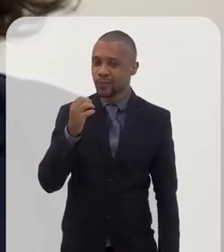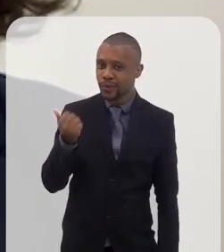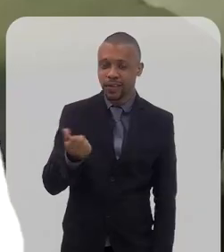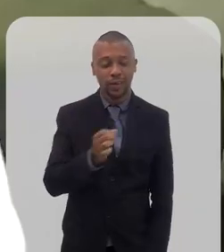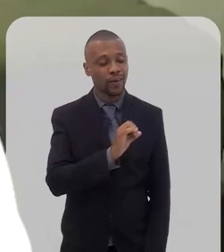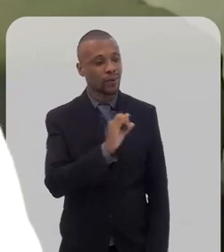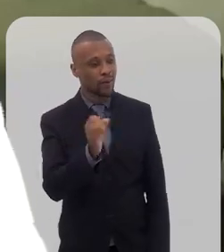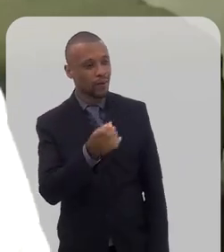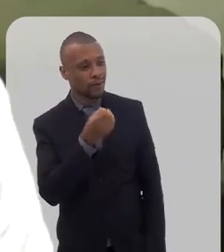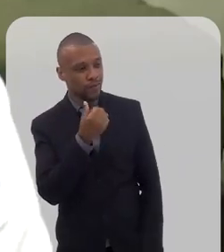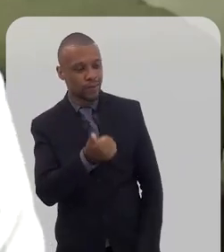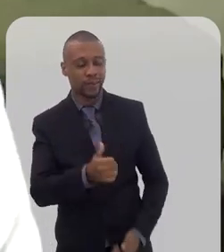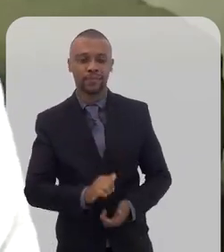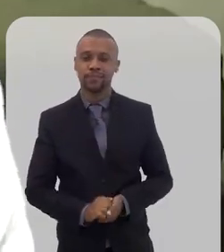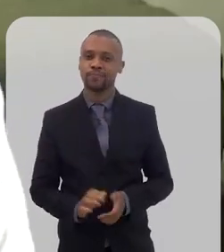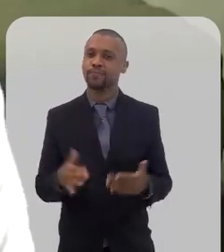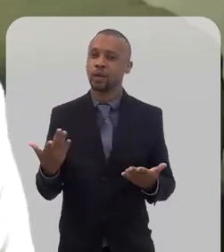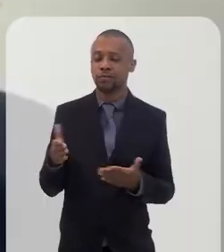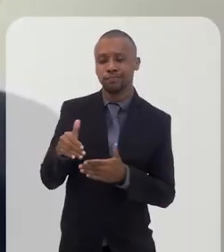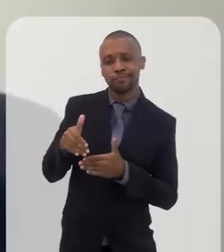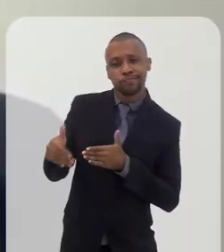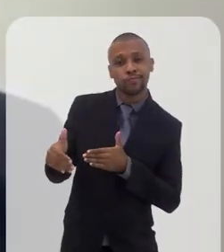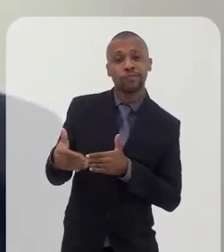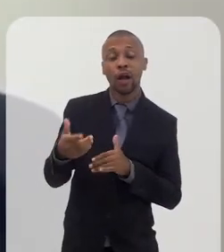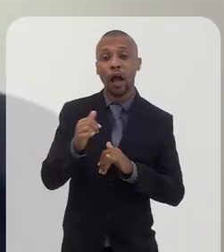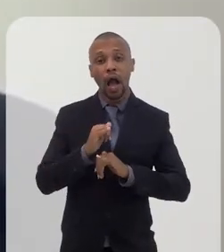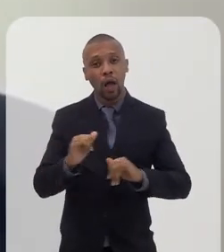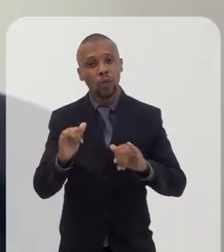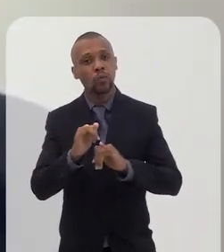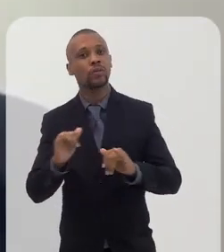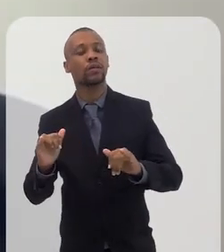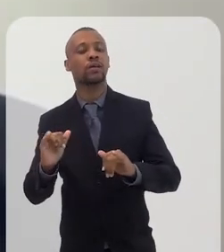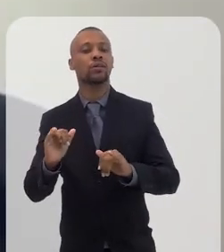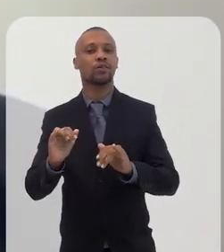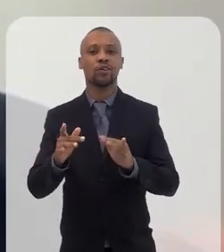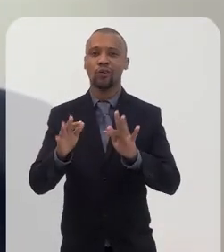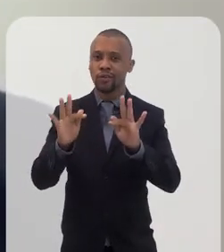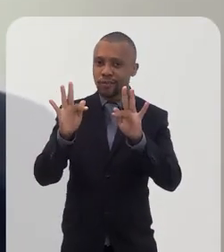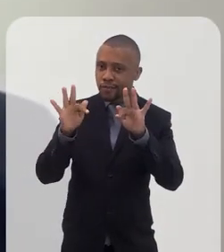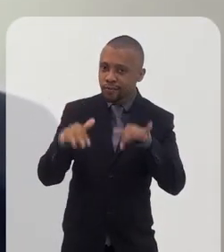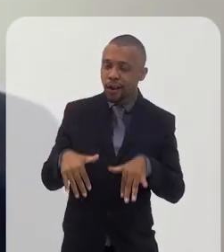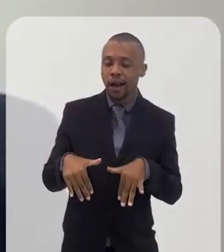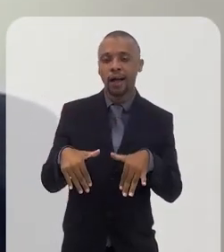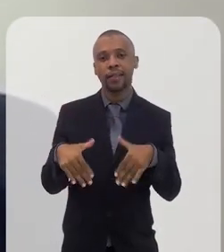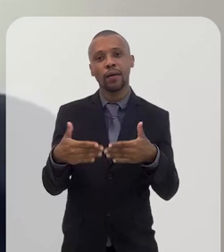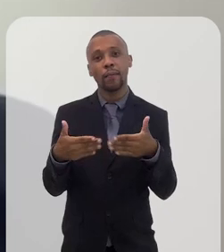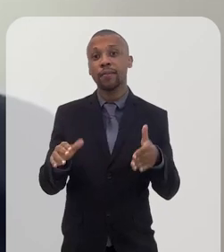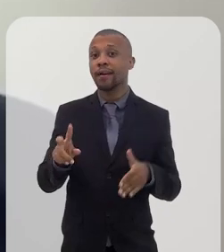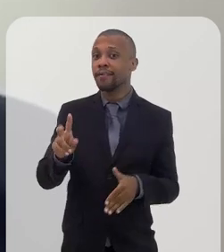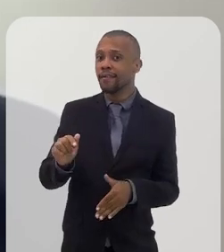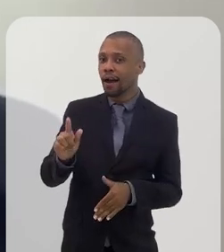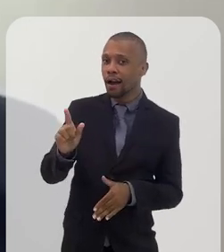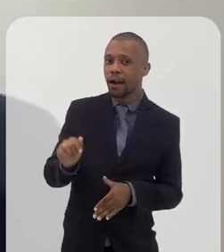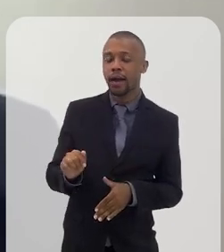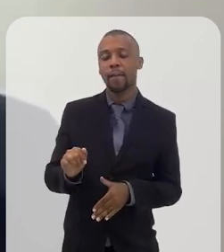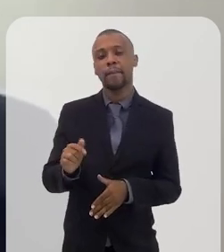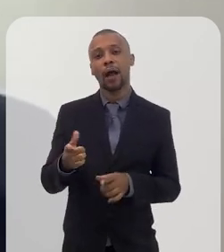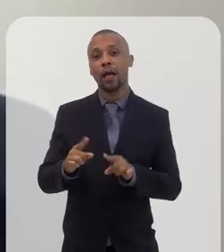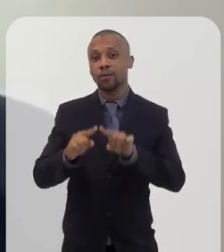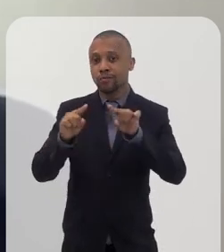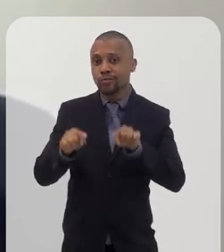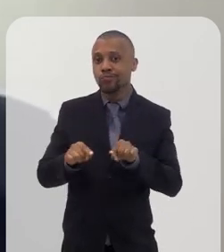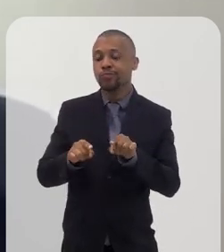Oi, Luísa, tudo bem? Recentemente foram anunciados aí o encerramento, né, da abertura de vagas